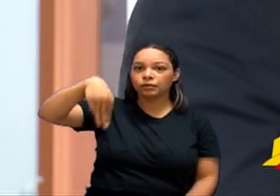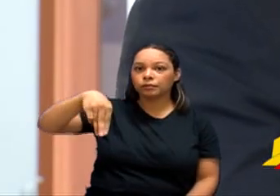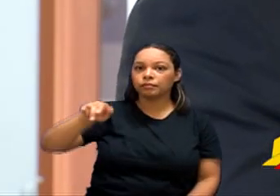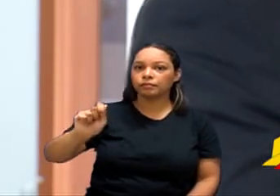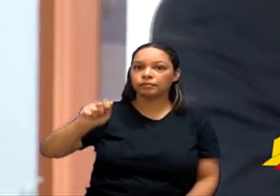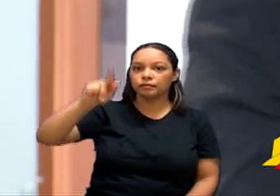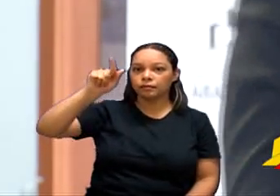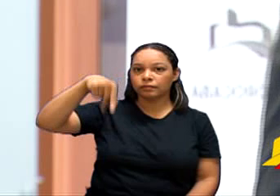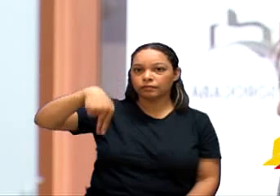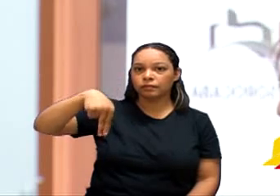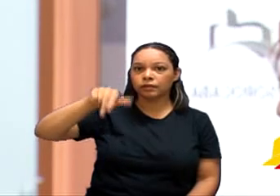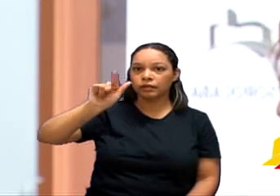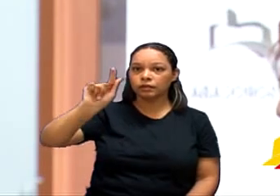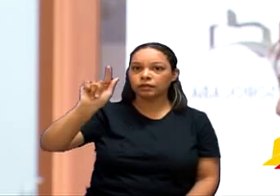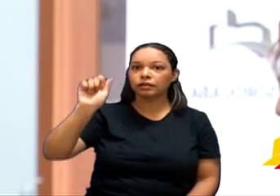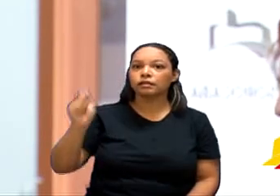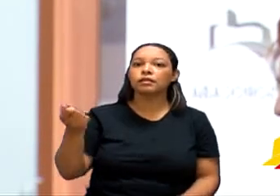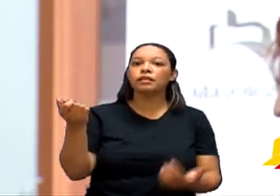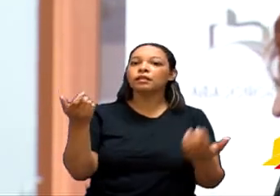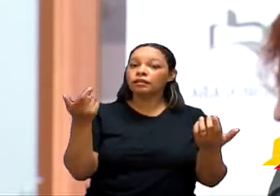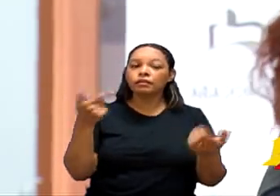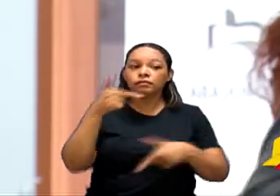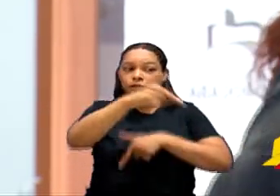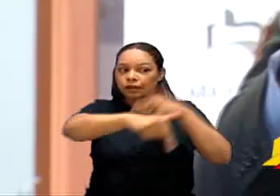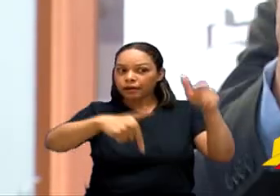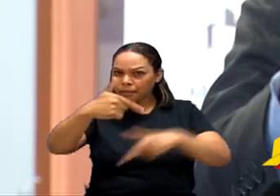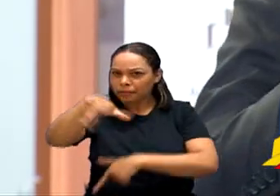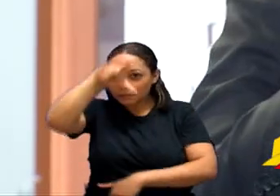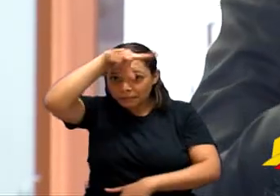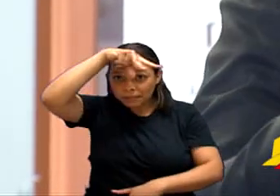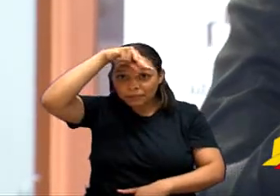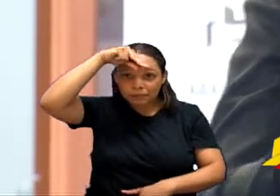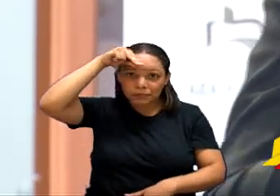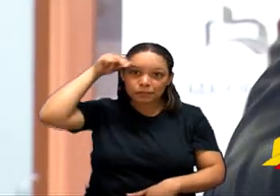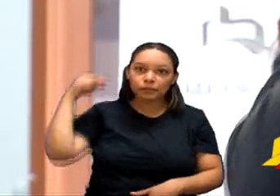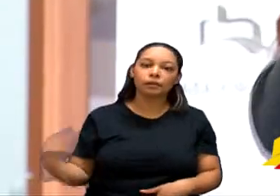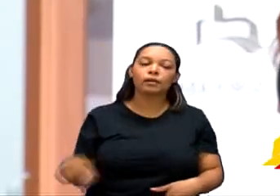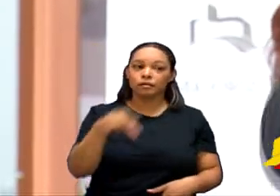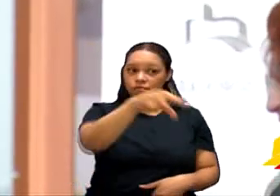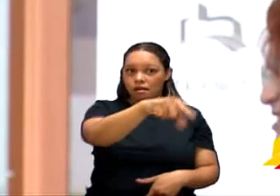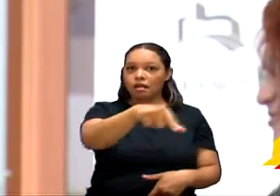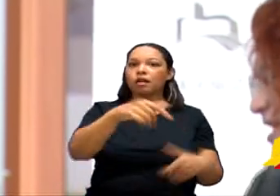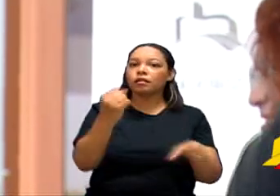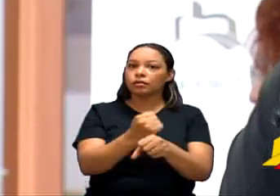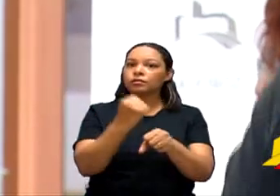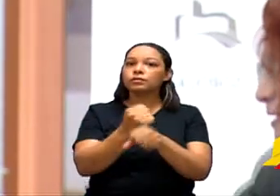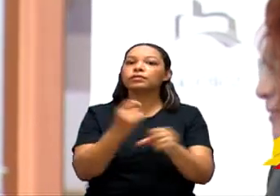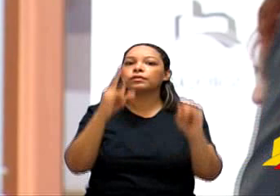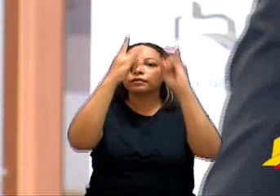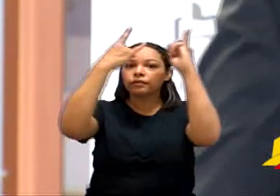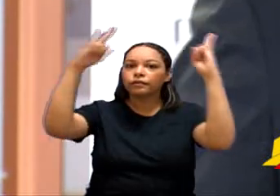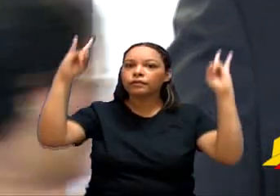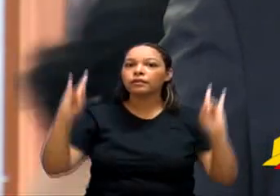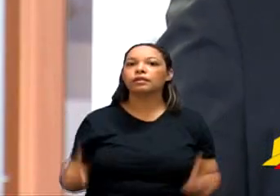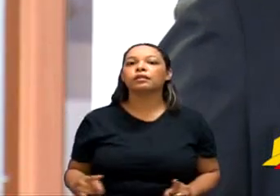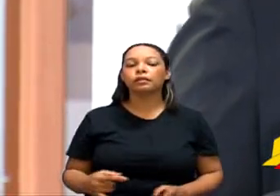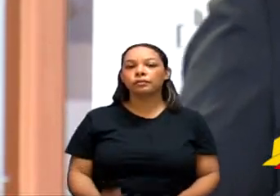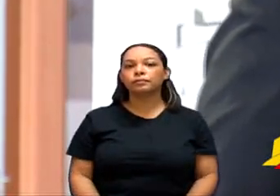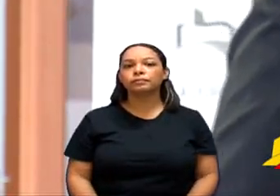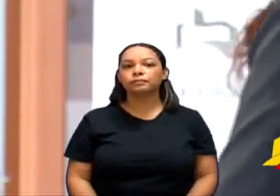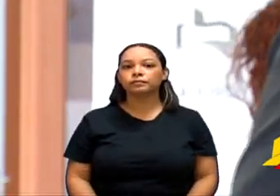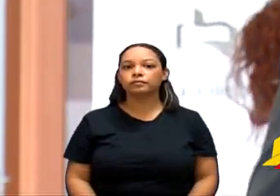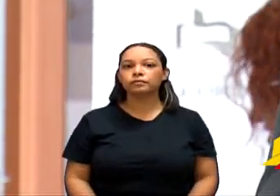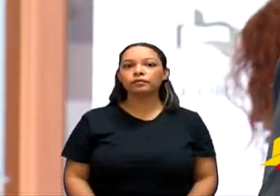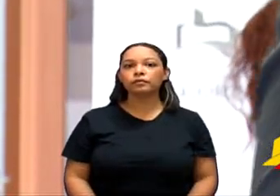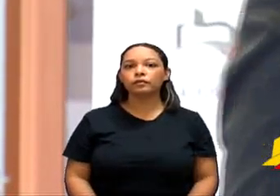governo, Silvano, o que, que acontecia? Chegava caso no gabinete do Luiz Santos, no seu gabinete, no gabinete de todos aqui.